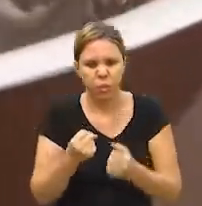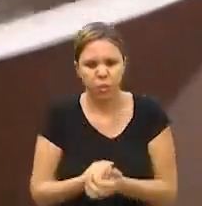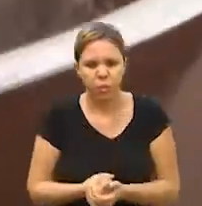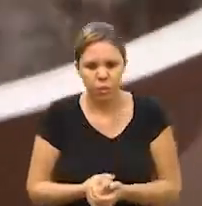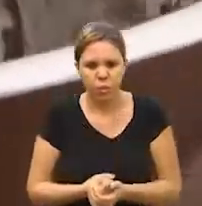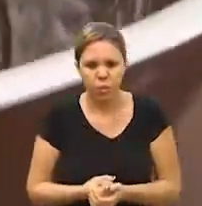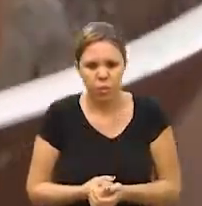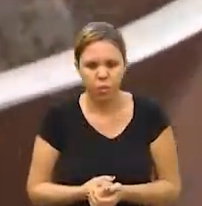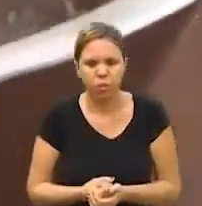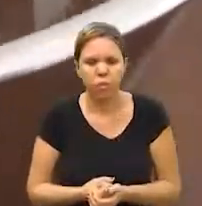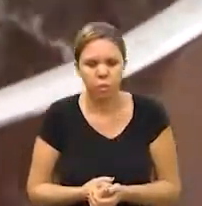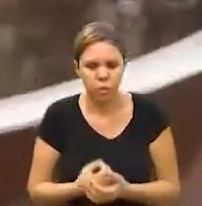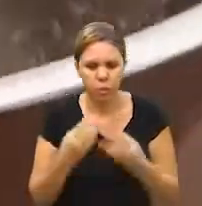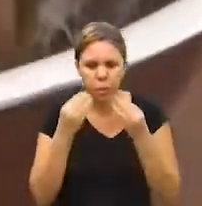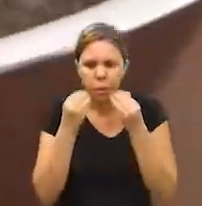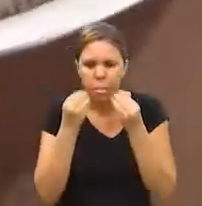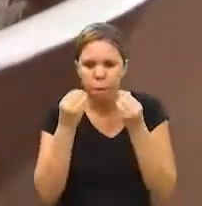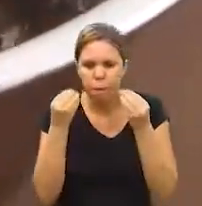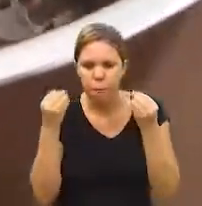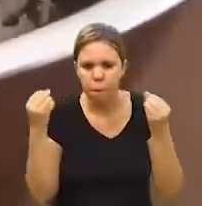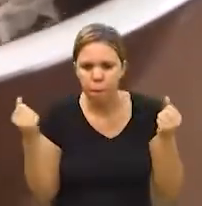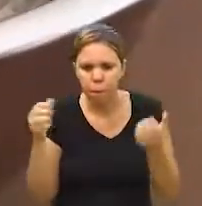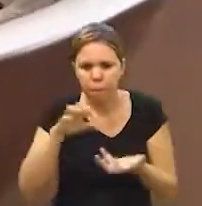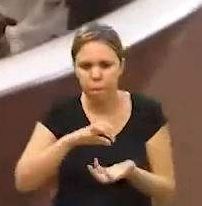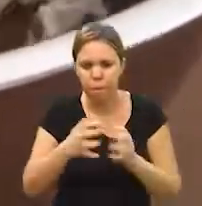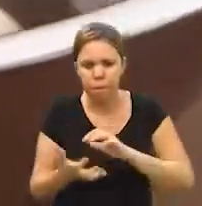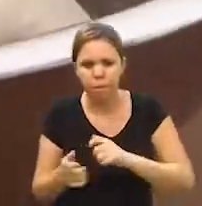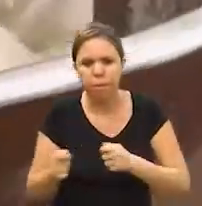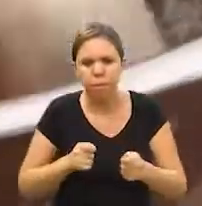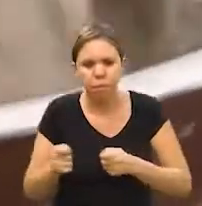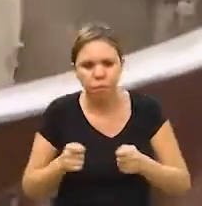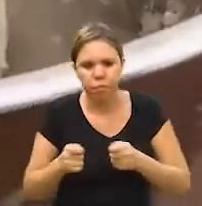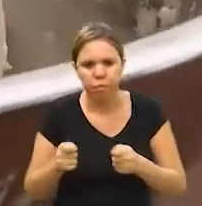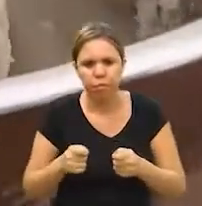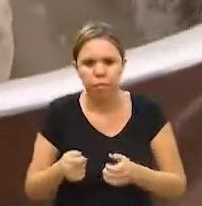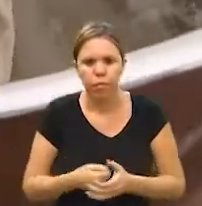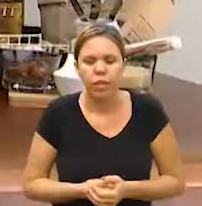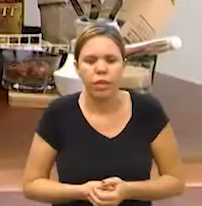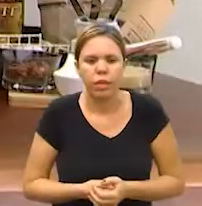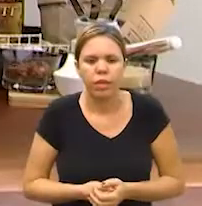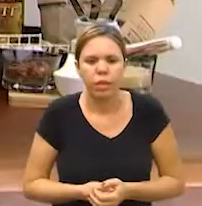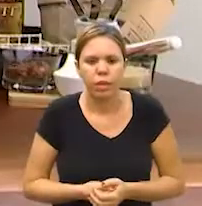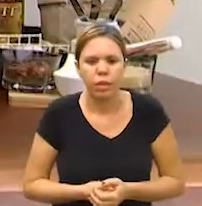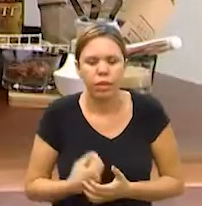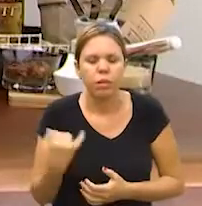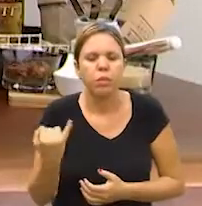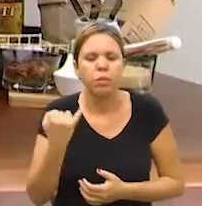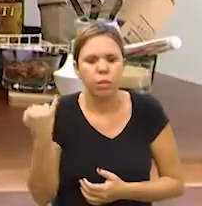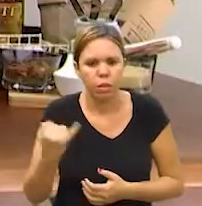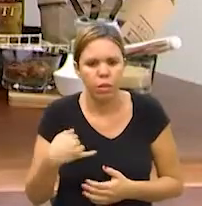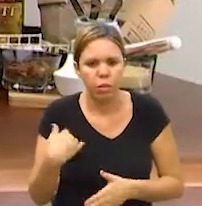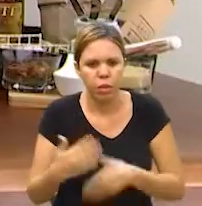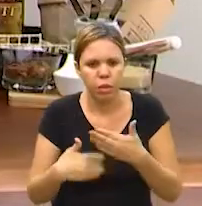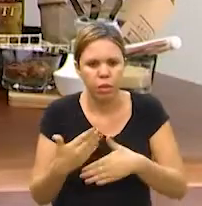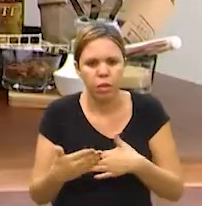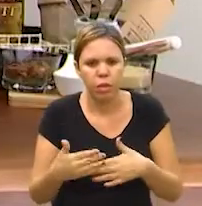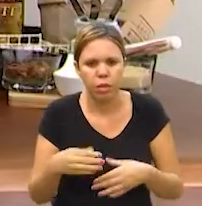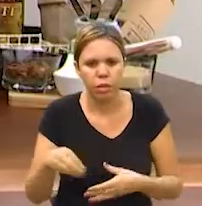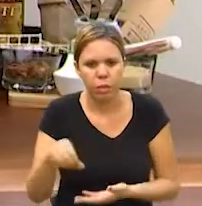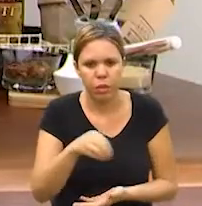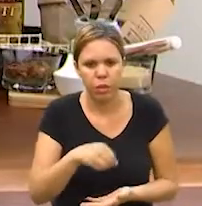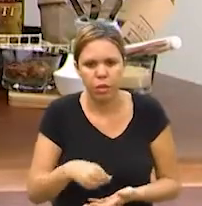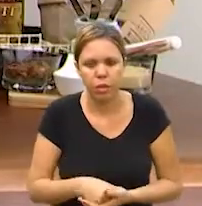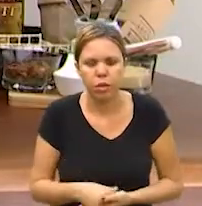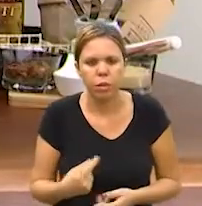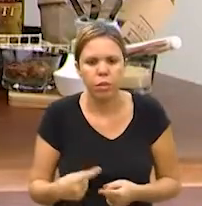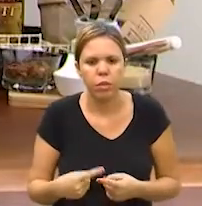glúten, uhum. Dá sabor na massa e controla a fermentação. Então o sal ele é muito importante no processo fermentativo. Por